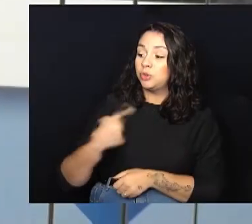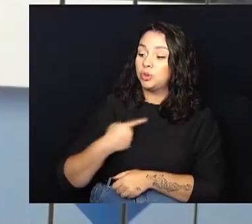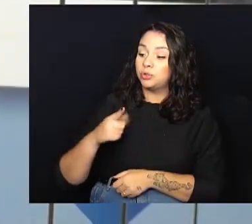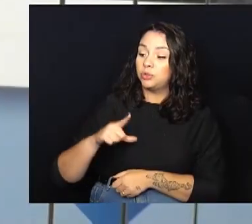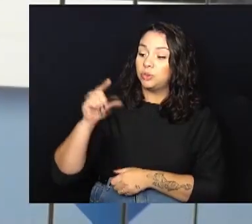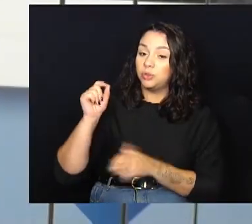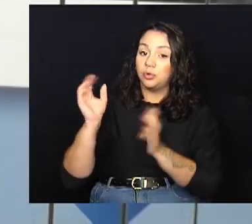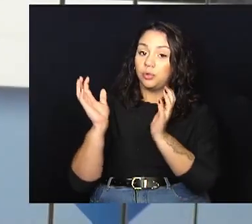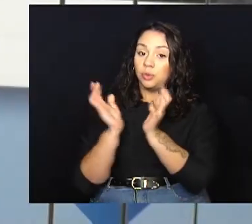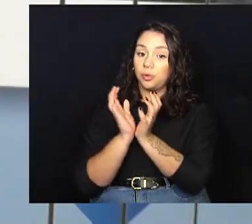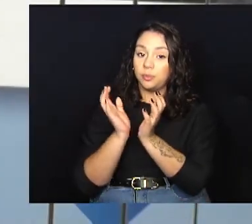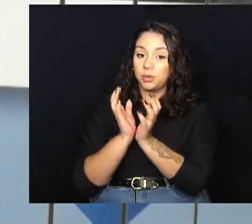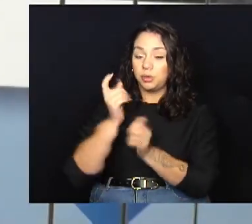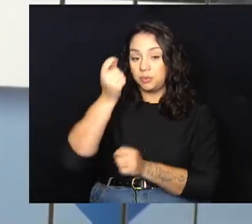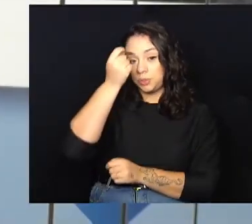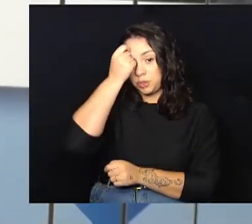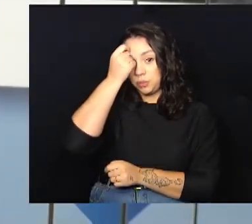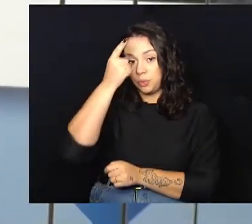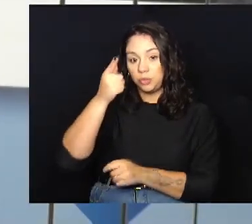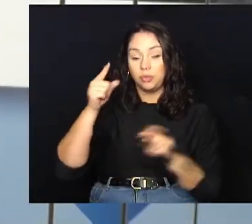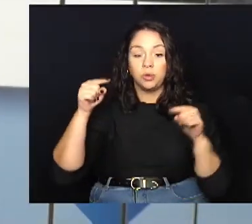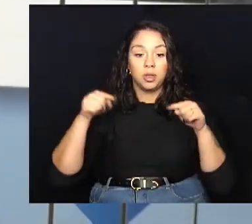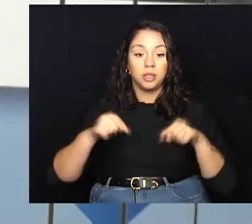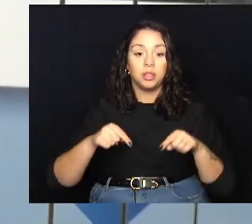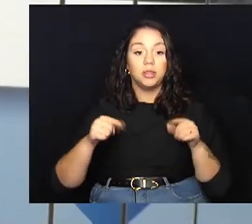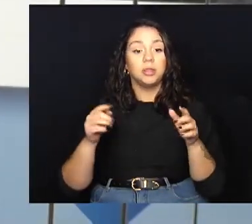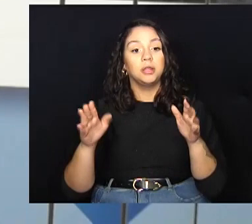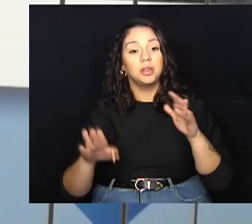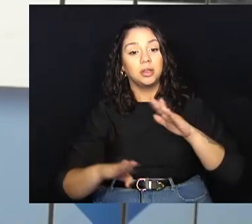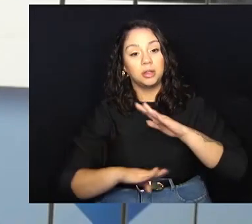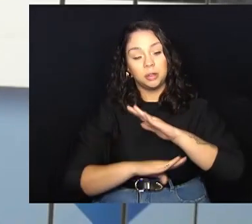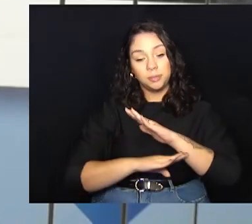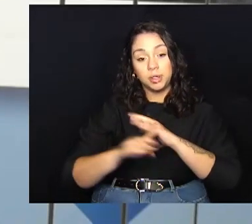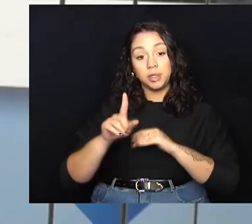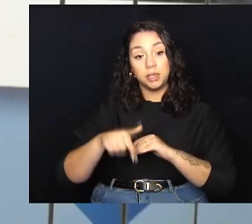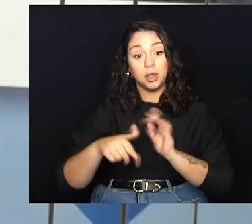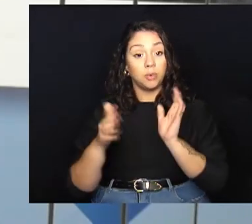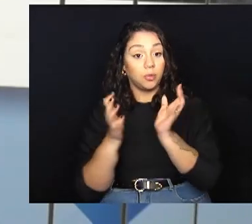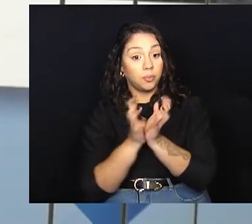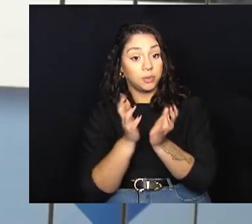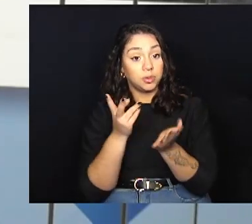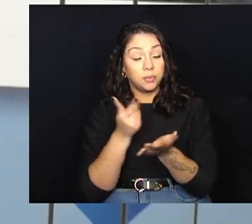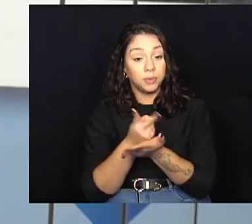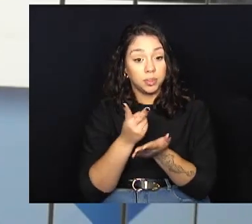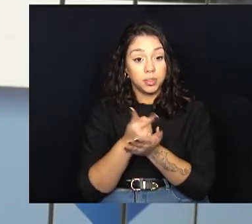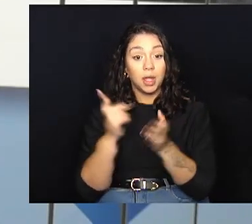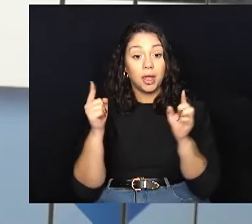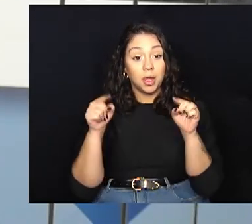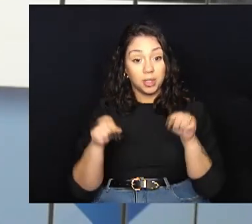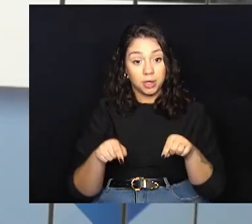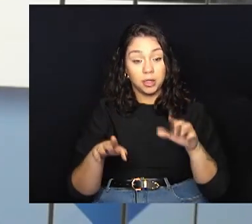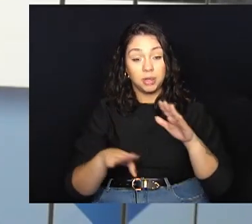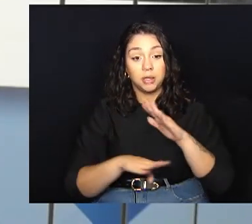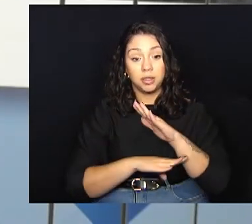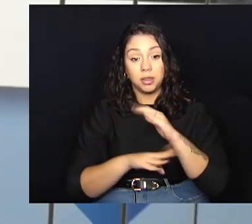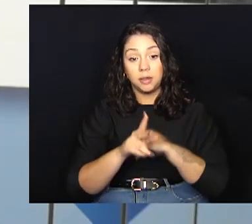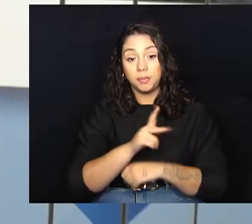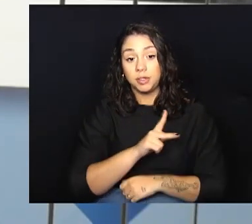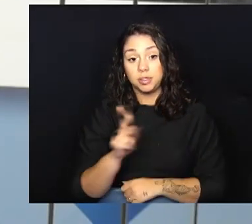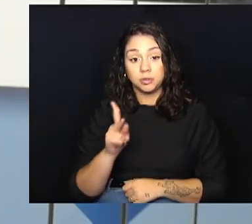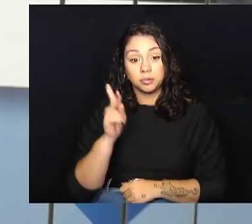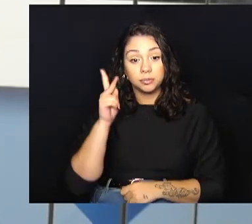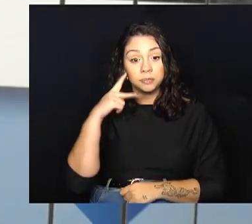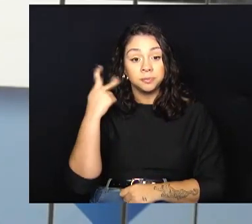comissão de Cultura aqui da Câmara Municipal de Campinas que é uma comissão permanente da casa presidida pelo